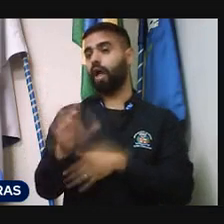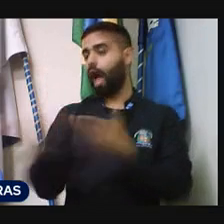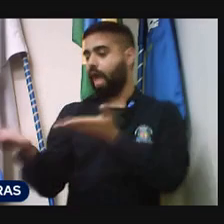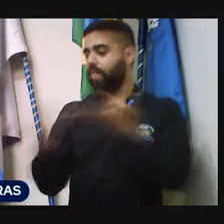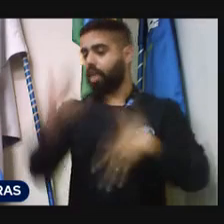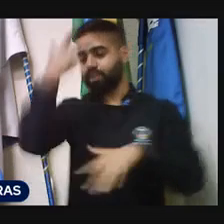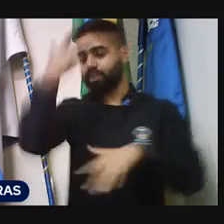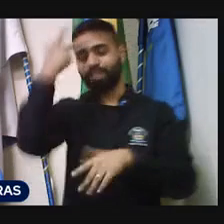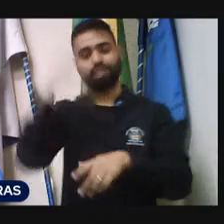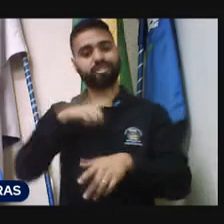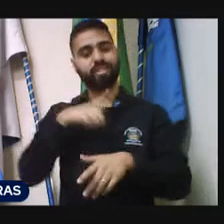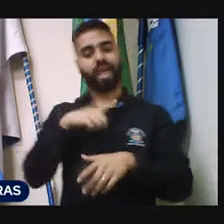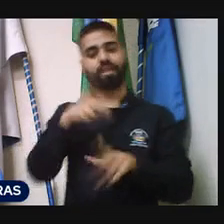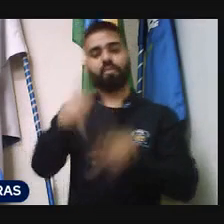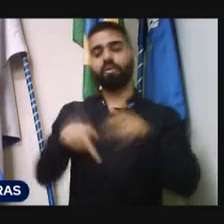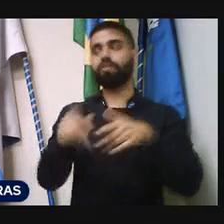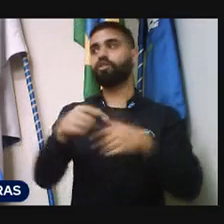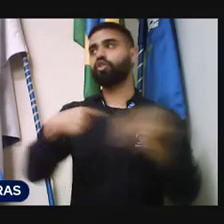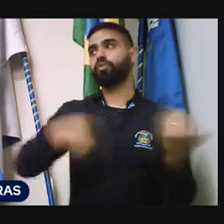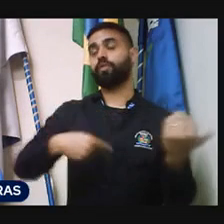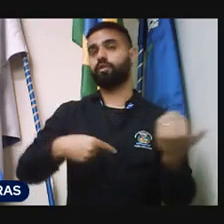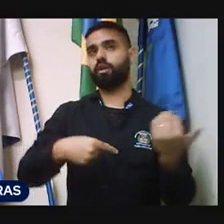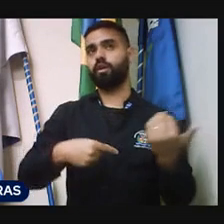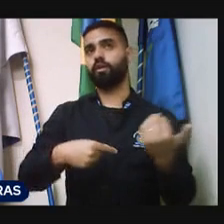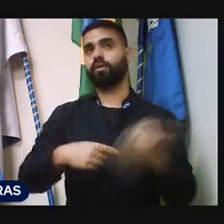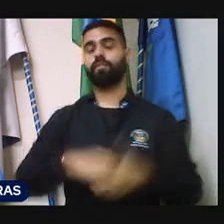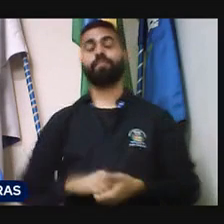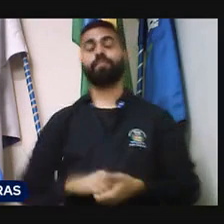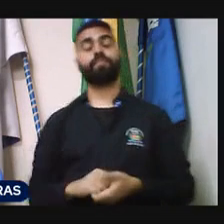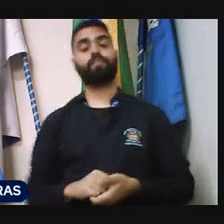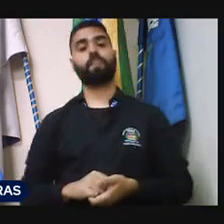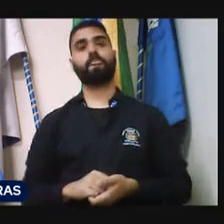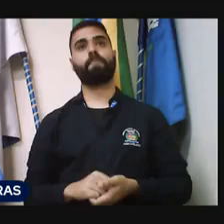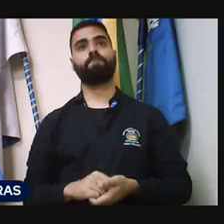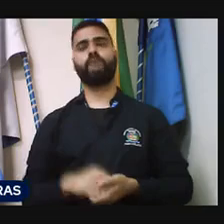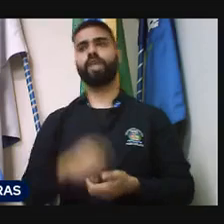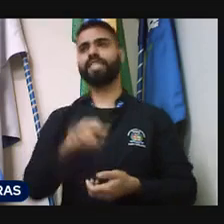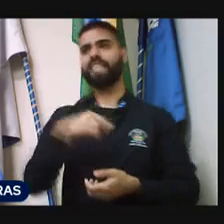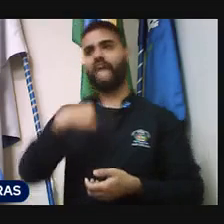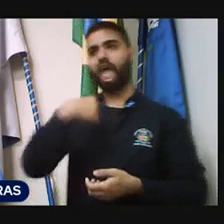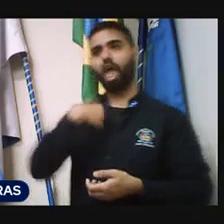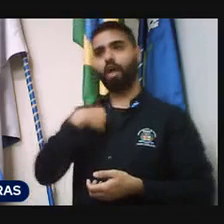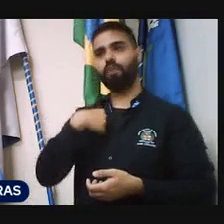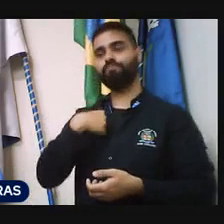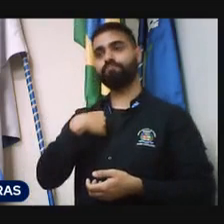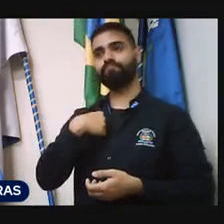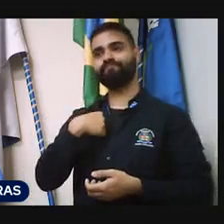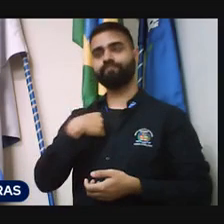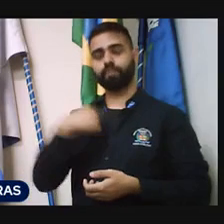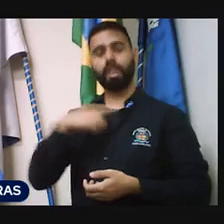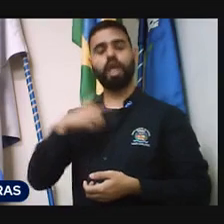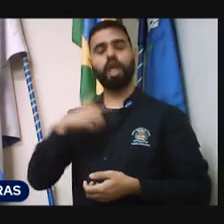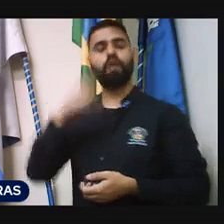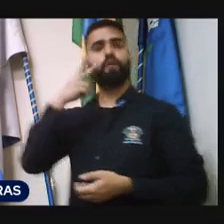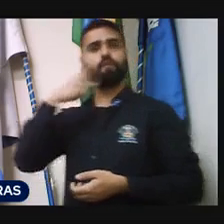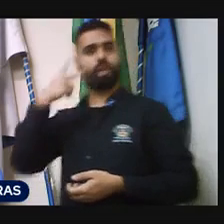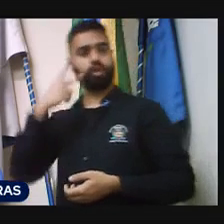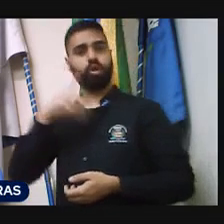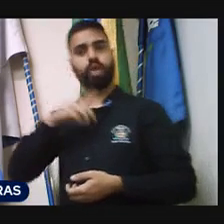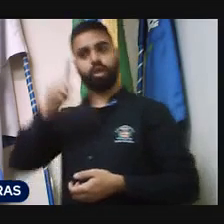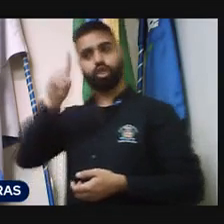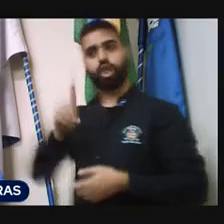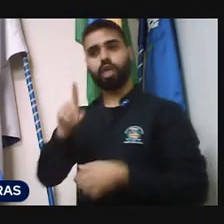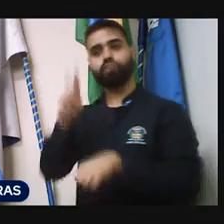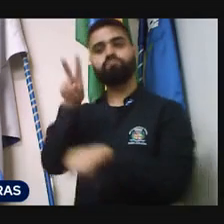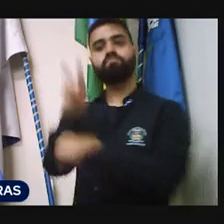atendimentos que tinham ali por ser Vitória então quando a gente vem na plenitude do exercício constitucional o direito do